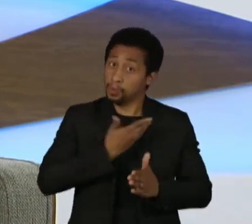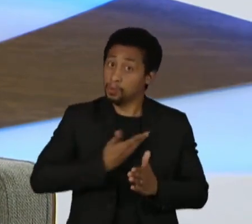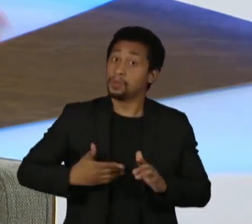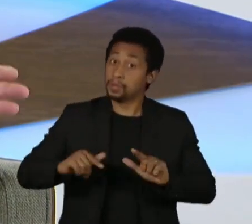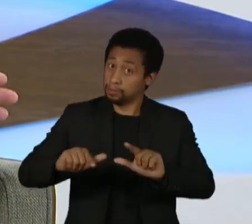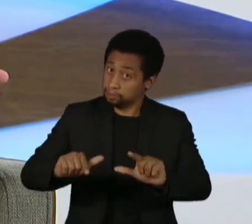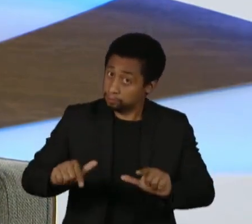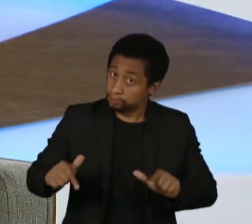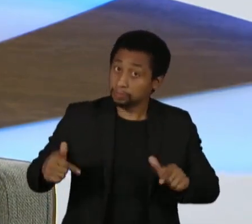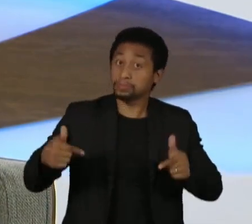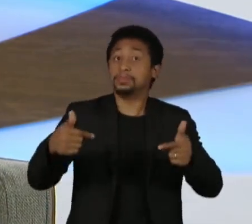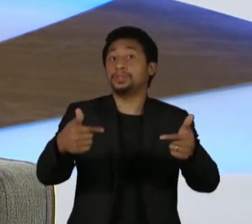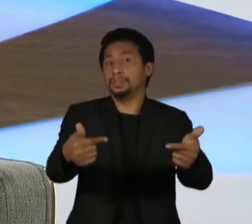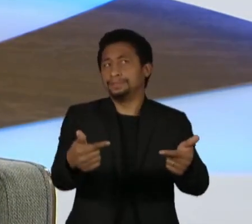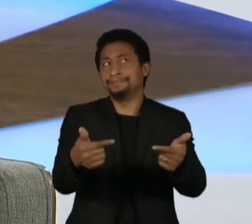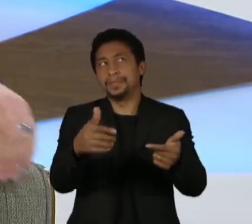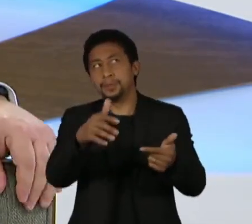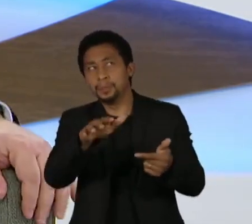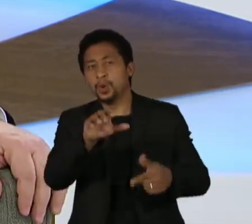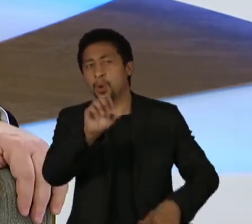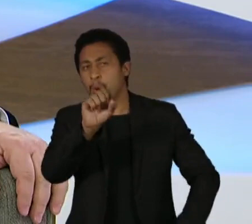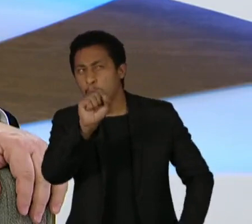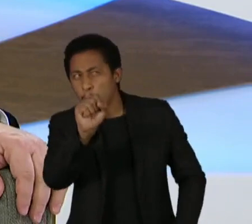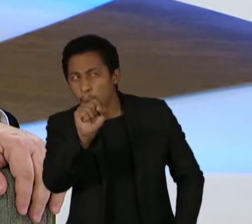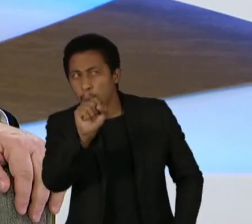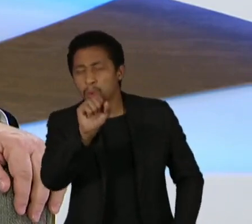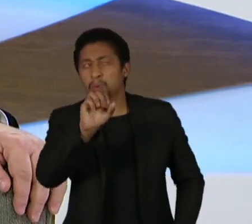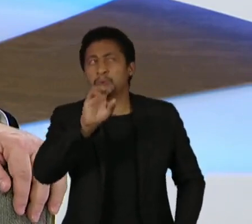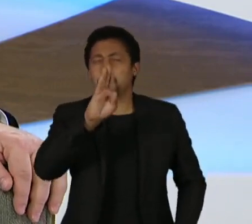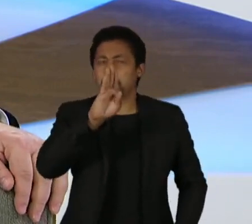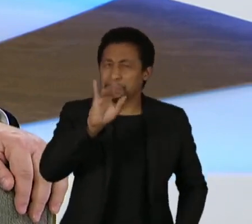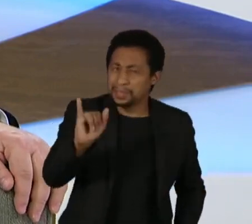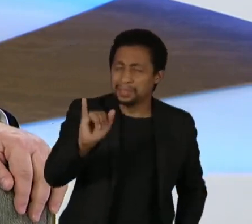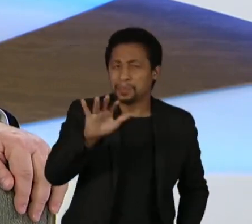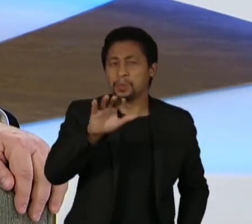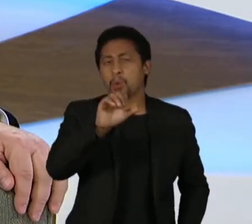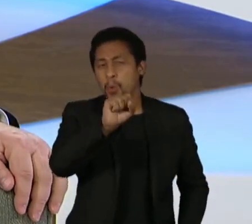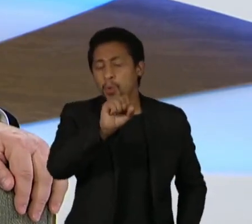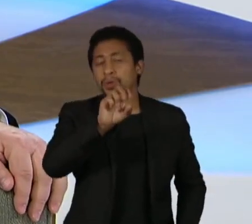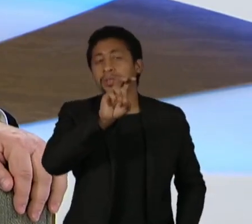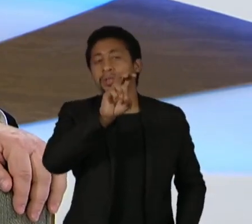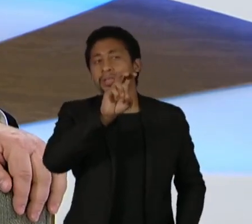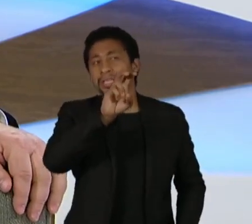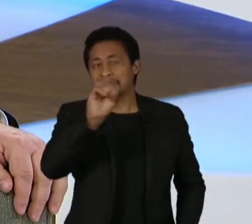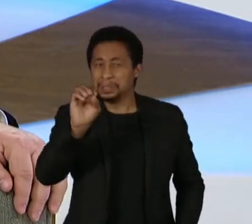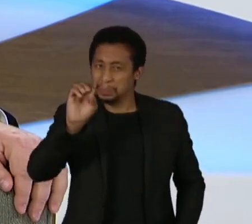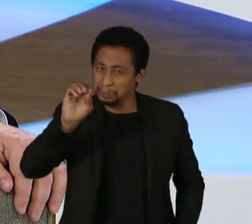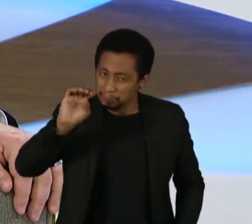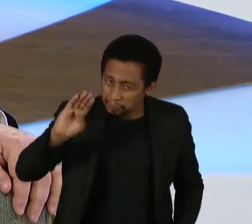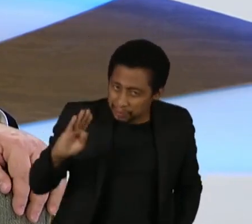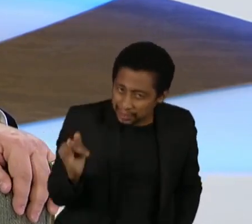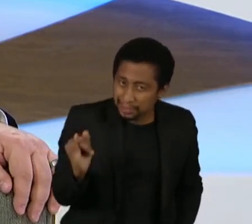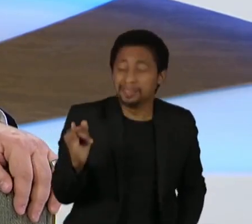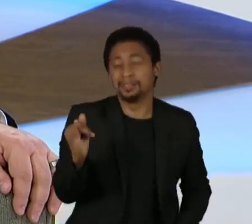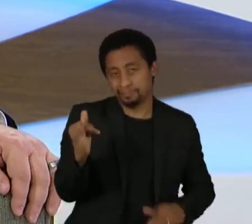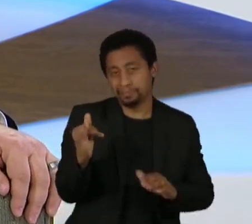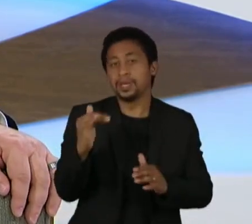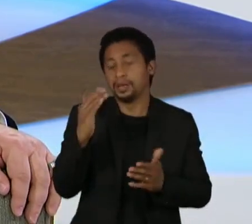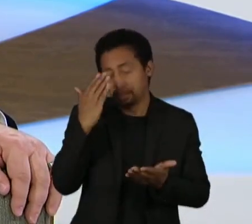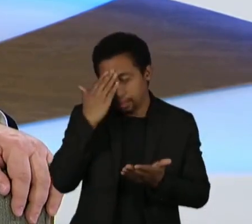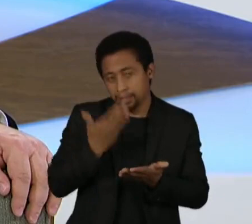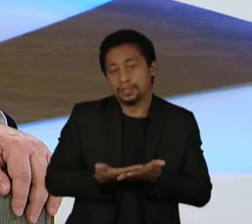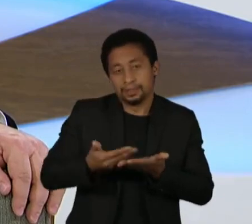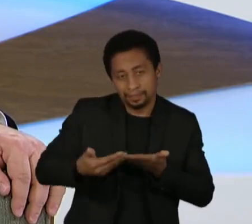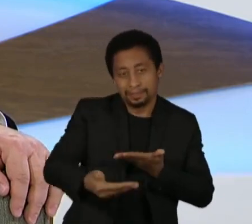disponibilizar então algo em torno de 8,5 bilhões de reais para custeio custeio é investimentos está chegando